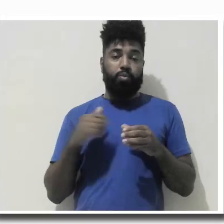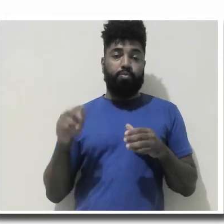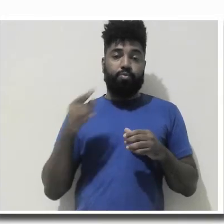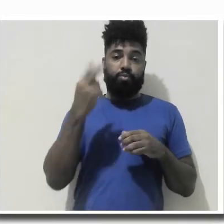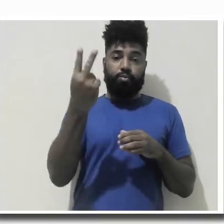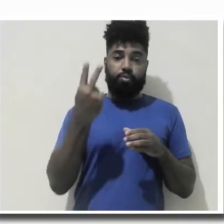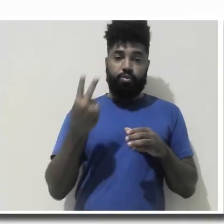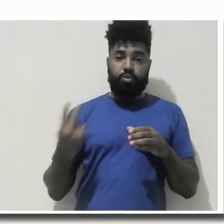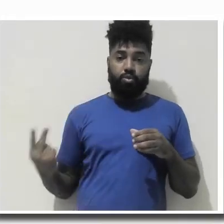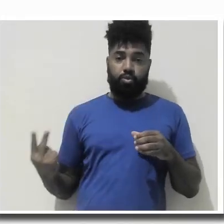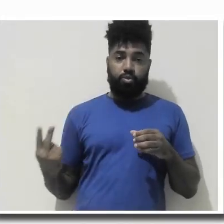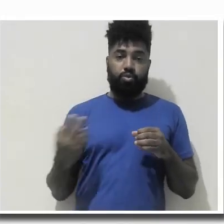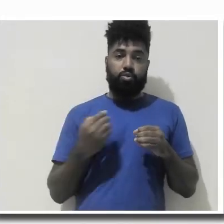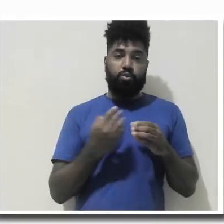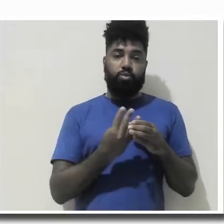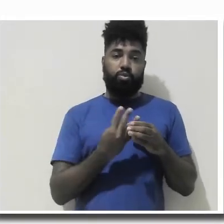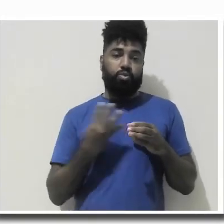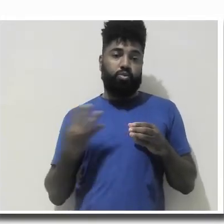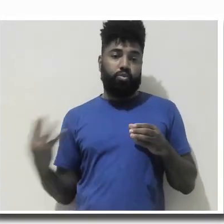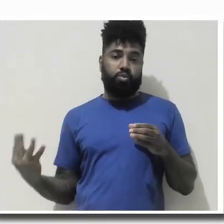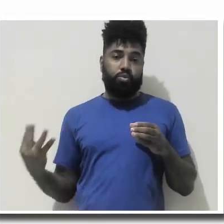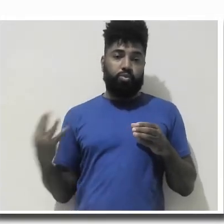4, 7.